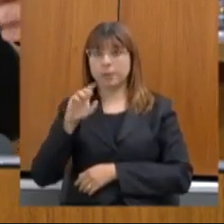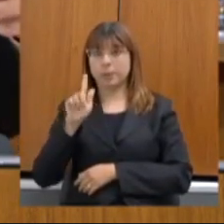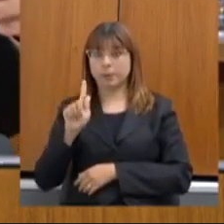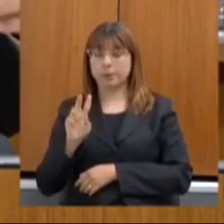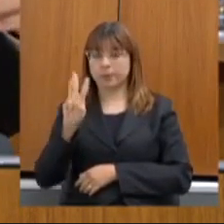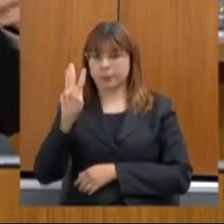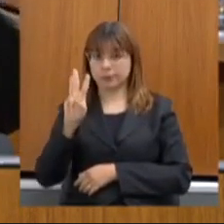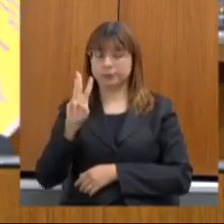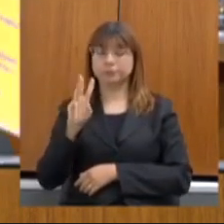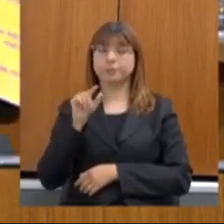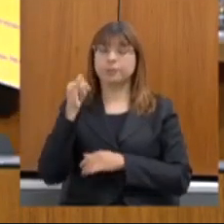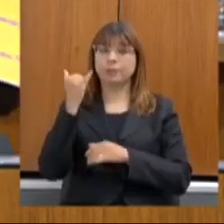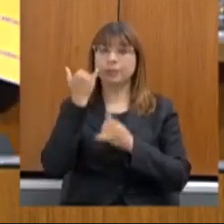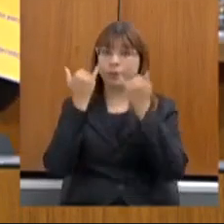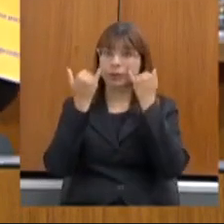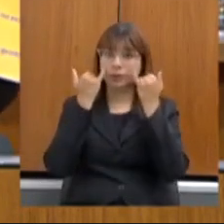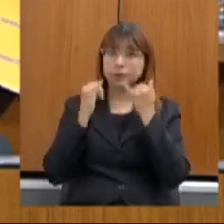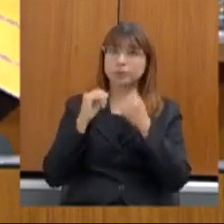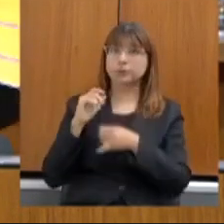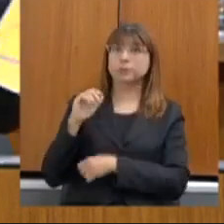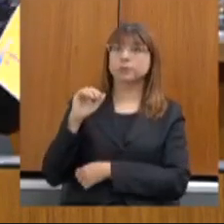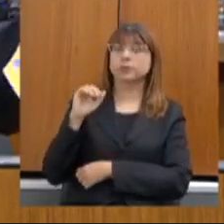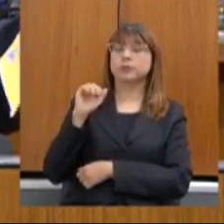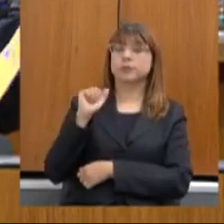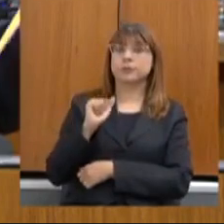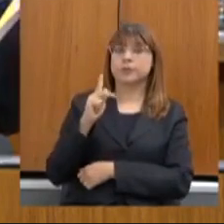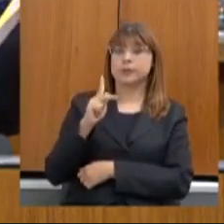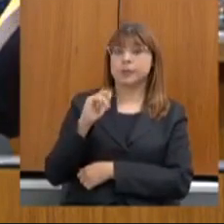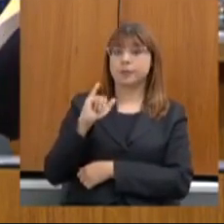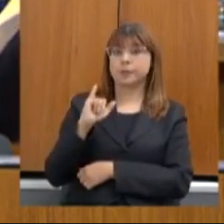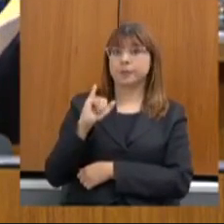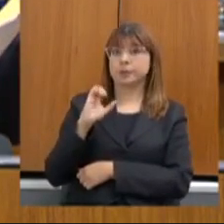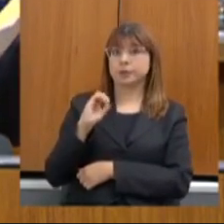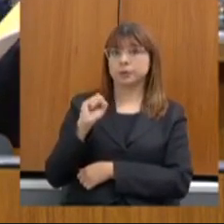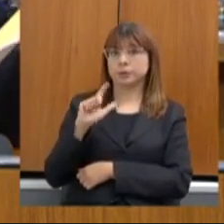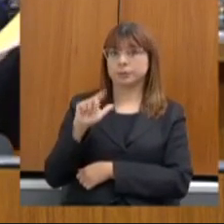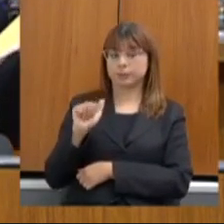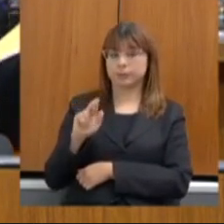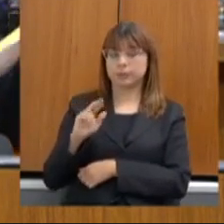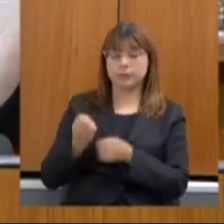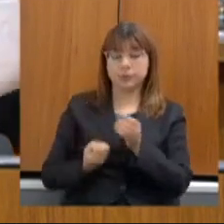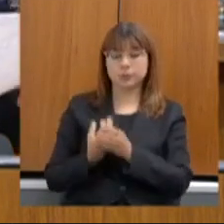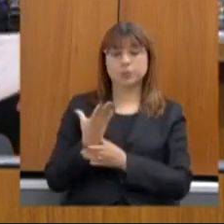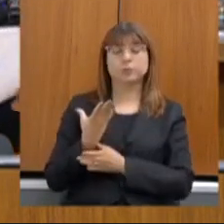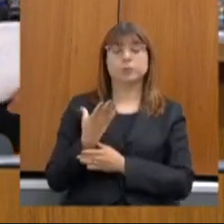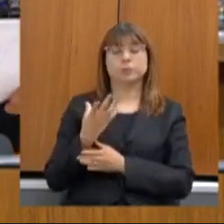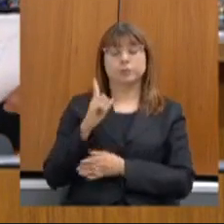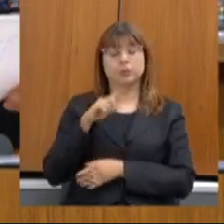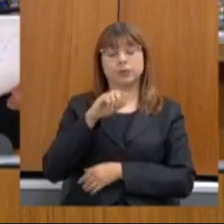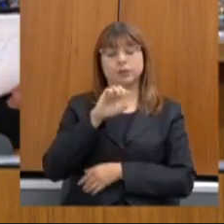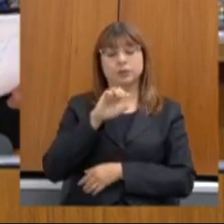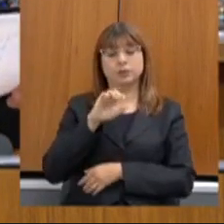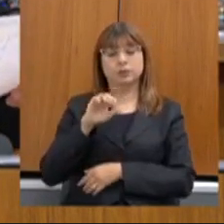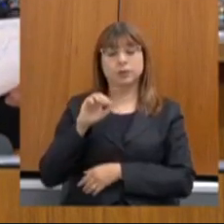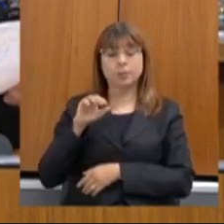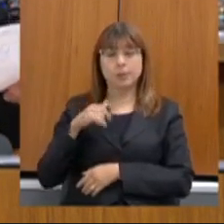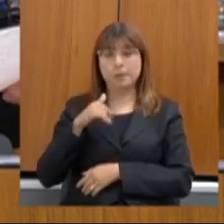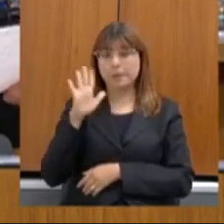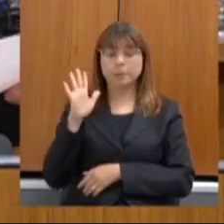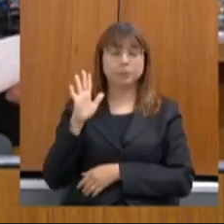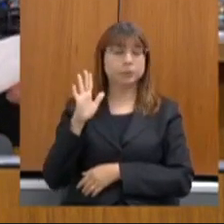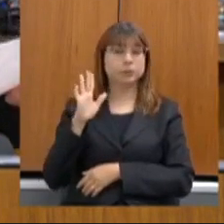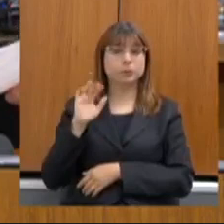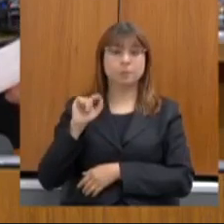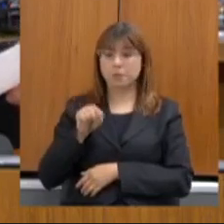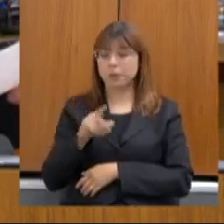então aqui é uma informação da absolar gerando 23 mil novos empregos a revestimento